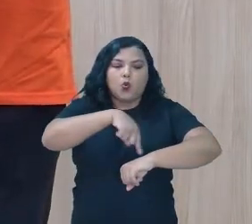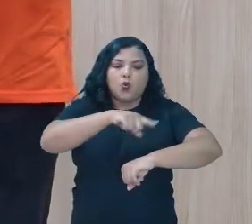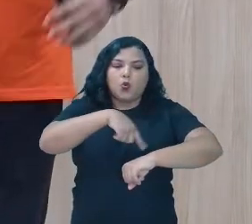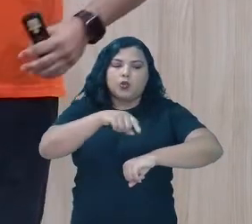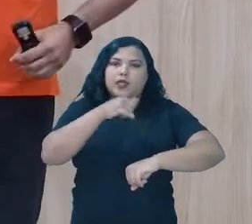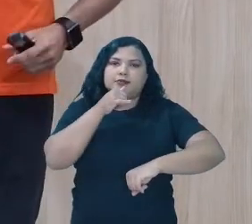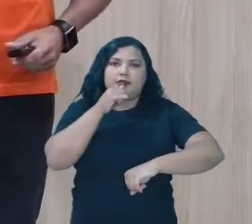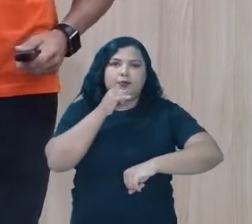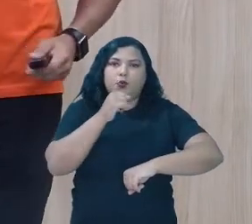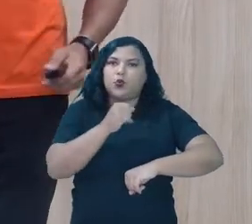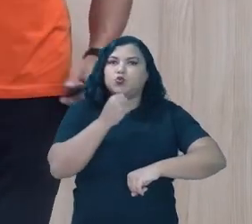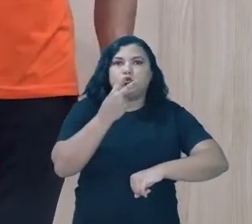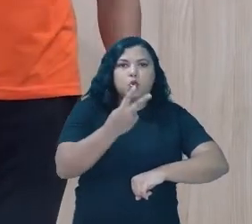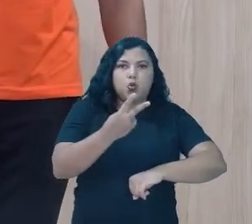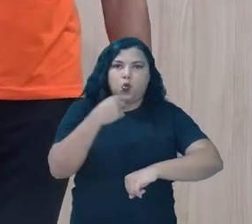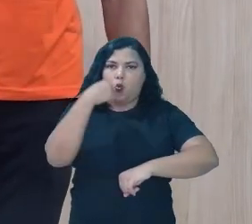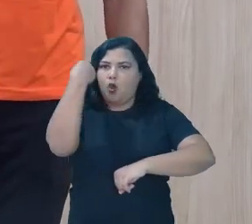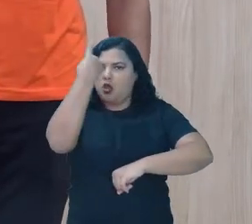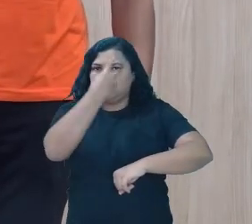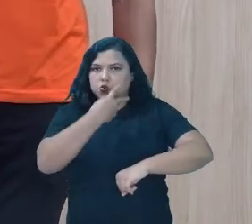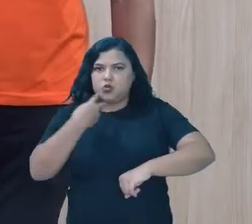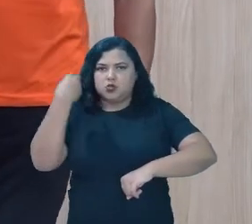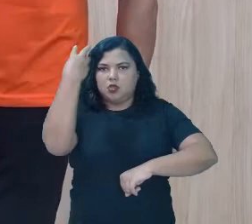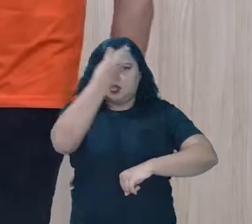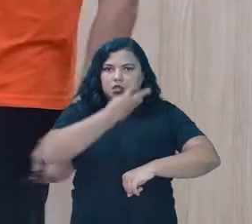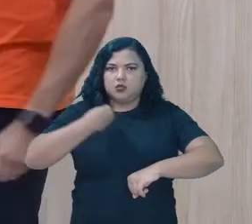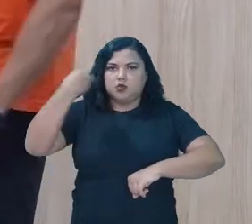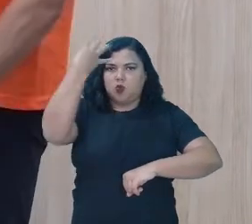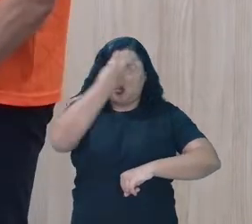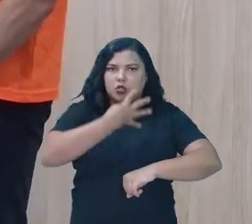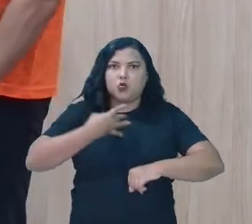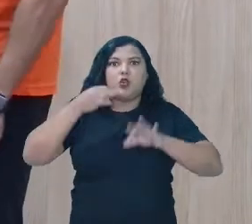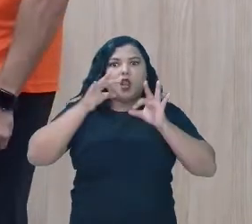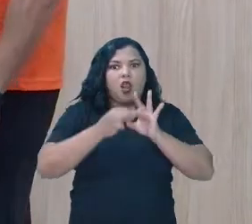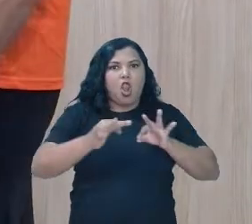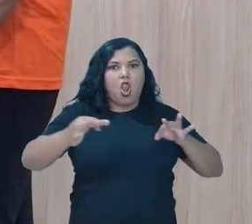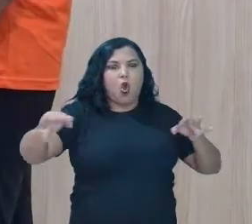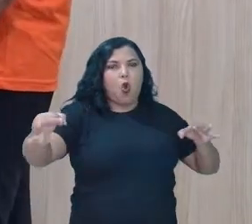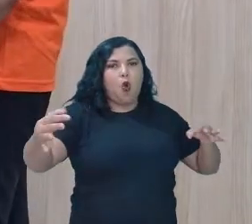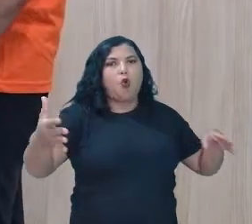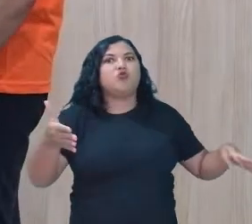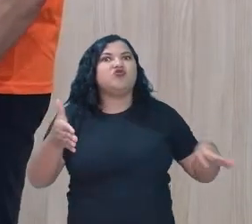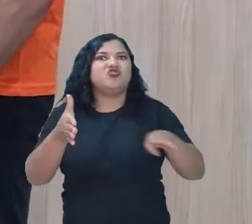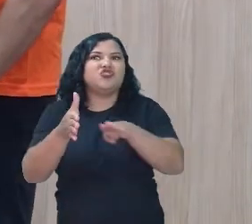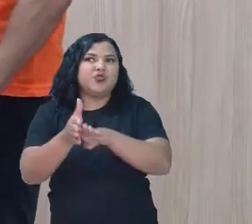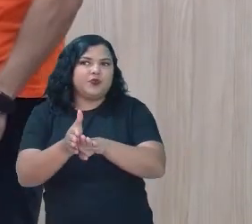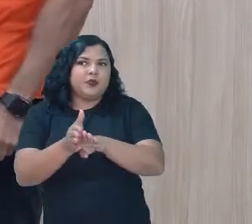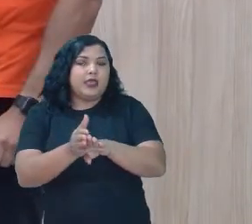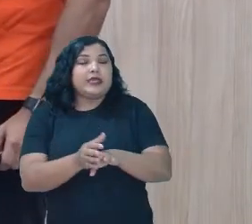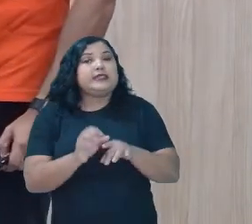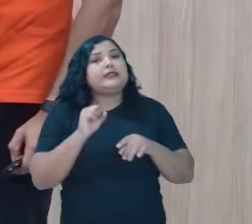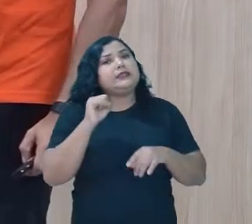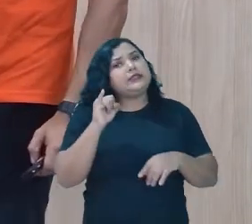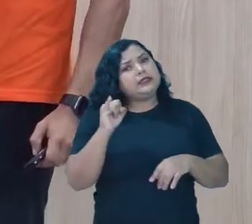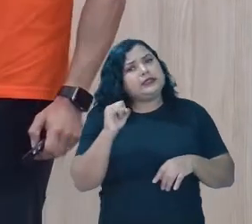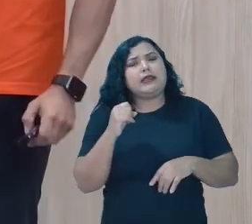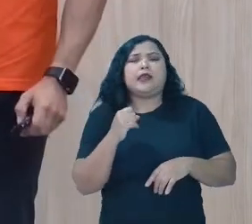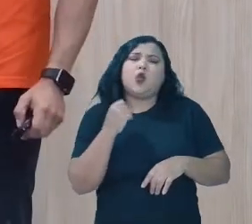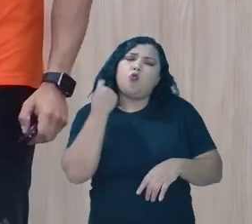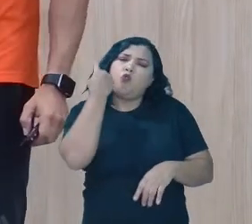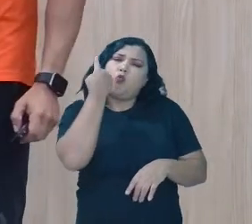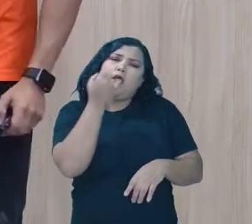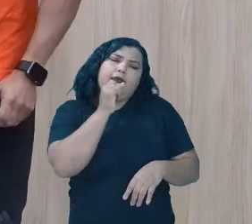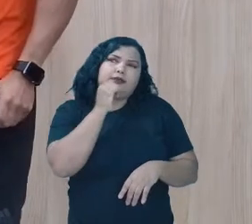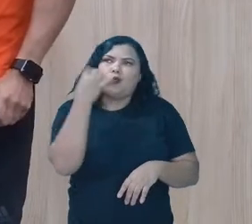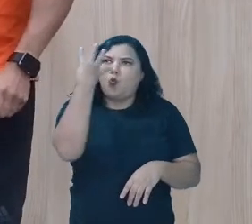correndo, claro que eu vou aumentar a distância, tá bom? Ficou claro aí para você, né? Então, se eu diminuo também o tempo, eu também